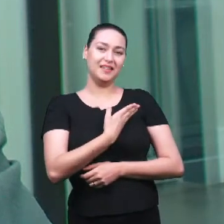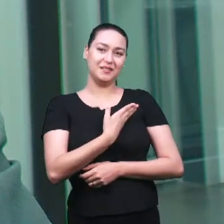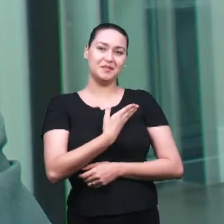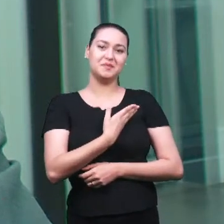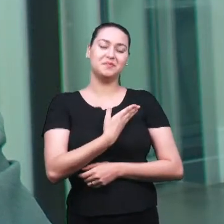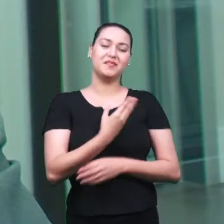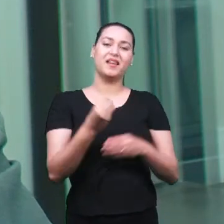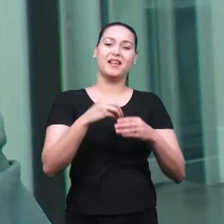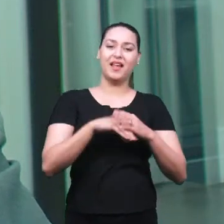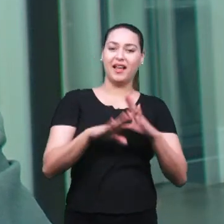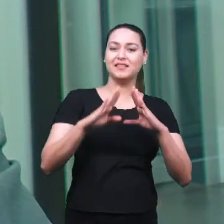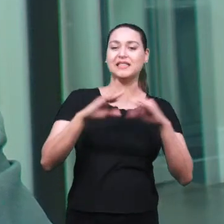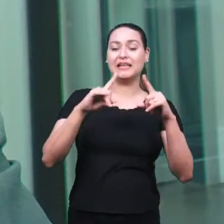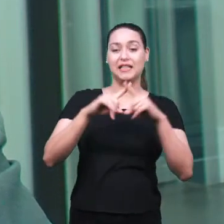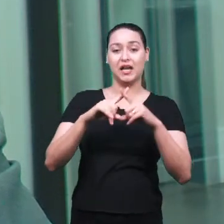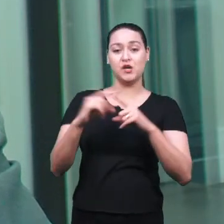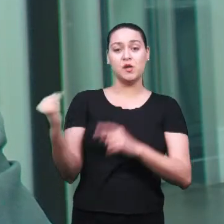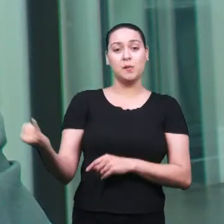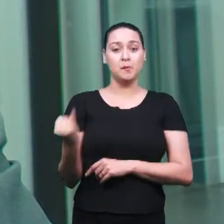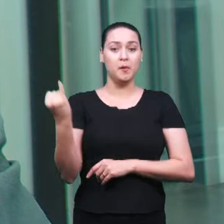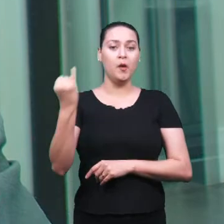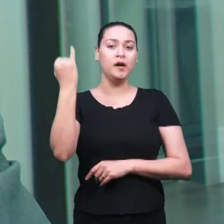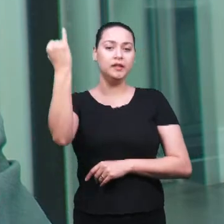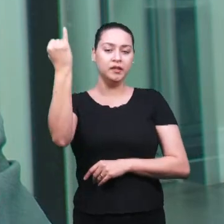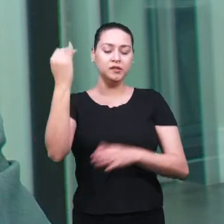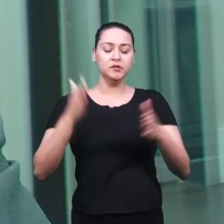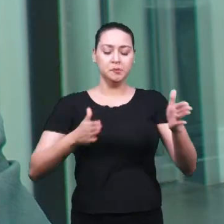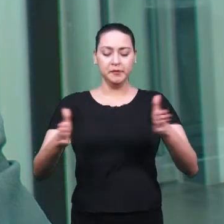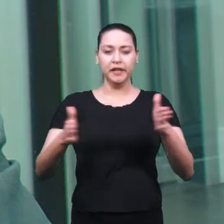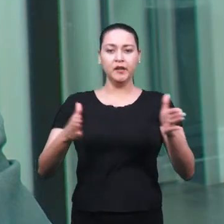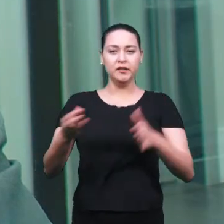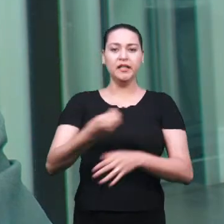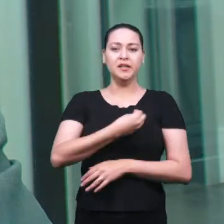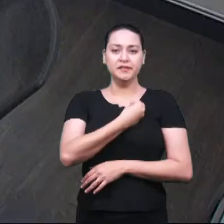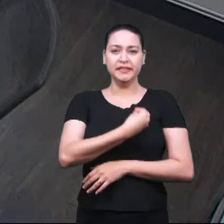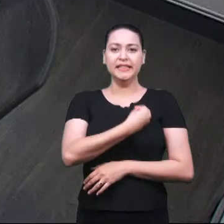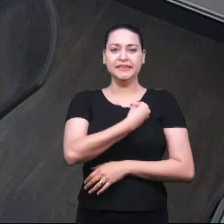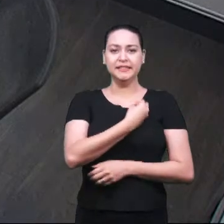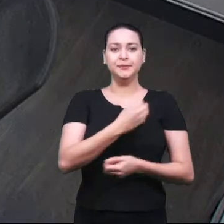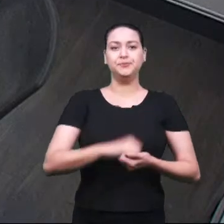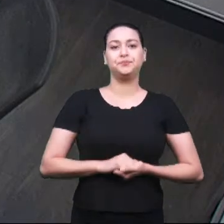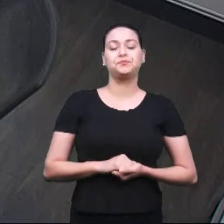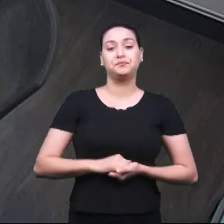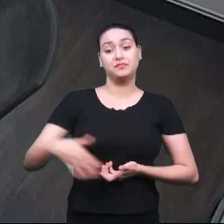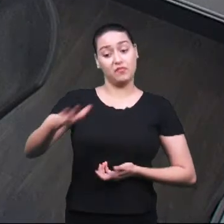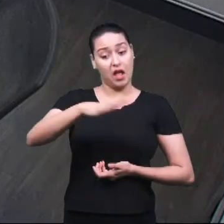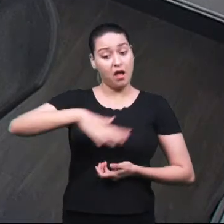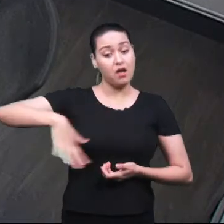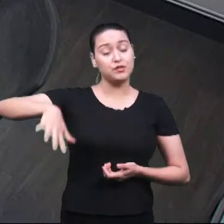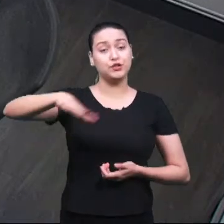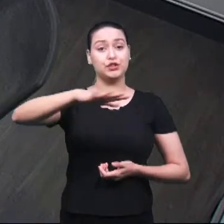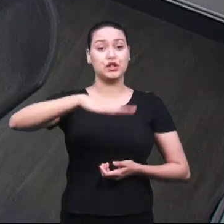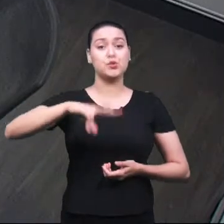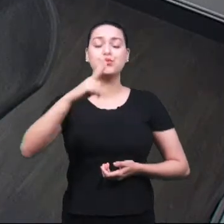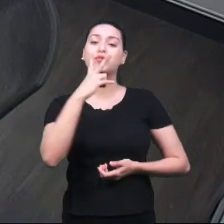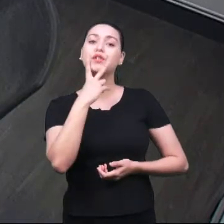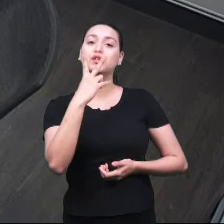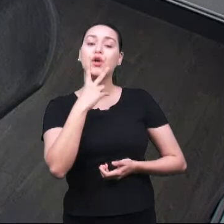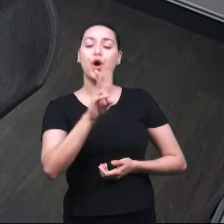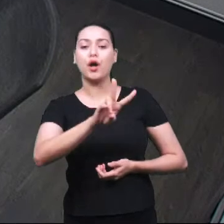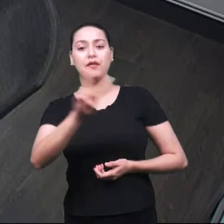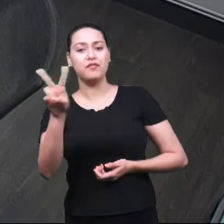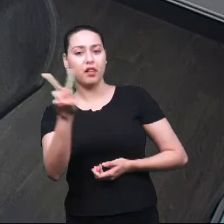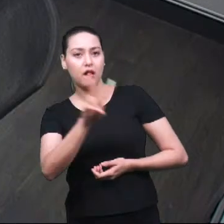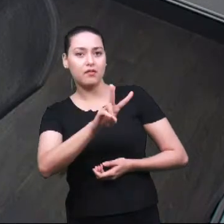na igreja. Isso é muito importante em determinada fase da vida deles. E aqui na região da Grande Vitória, Vila